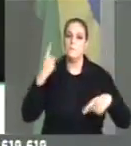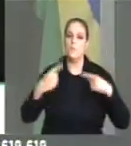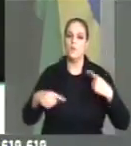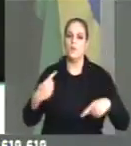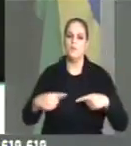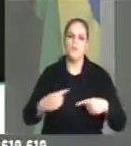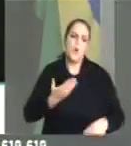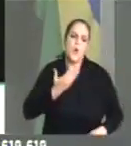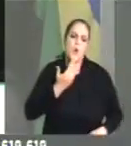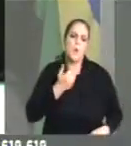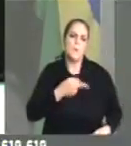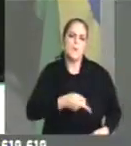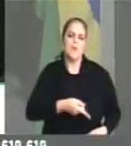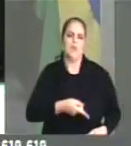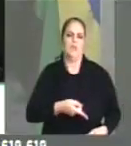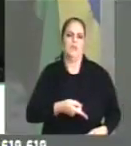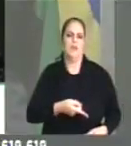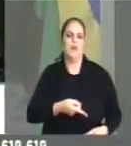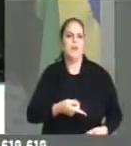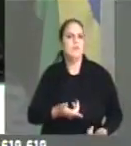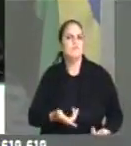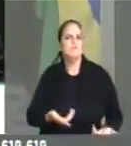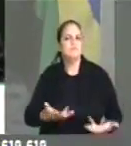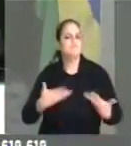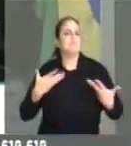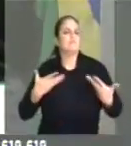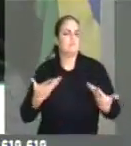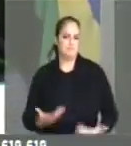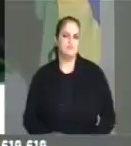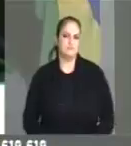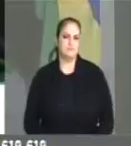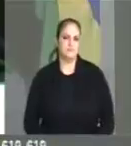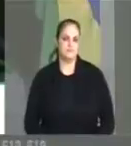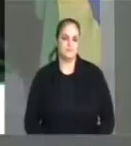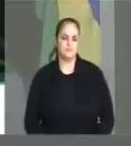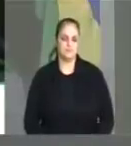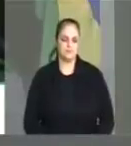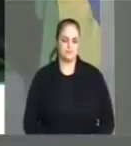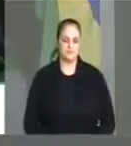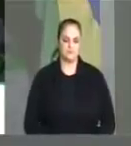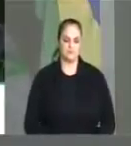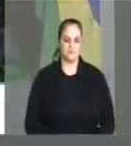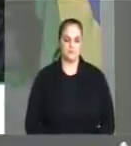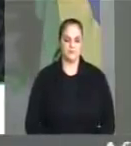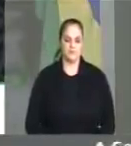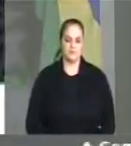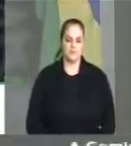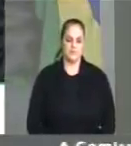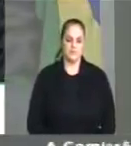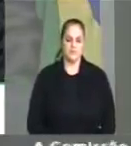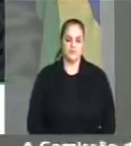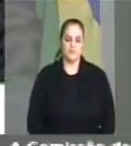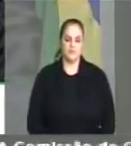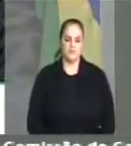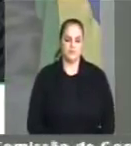detalhe. E aí vem a pergunta. Jarbas,